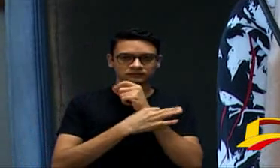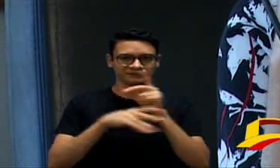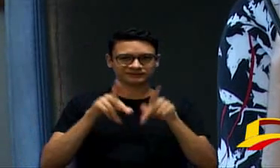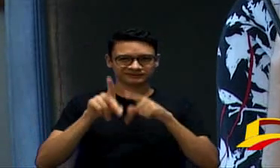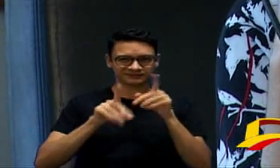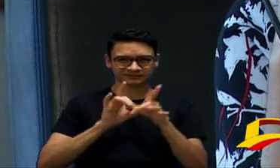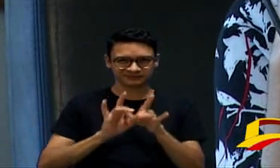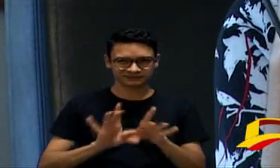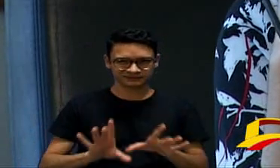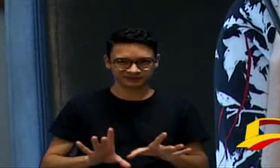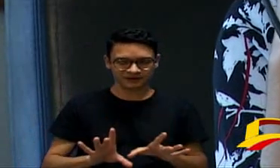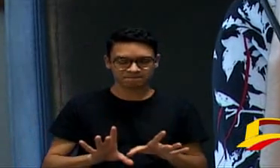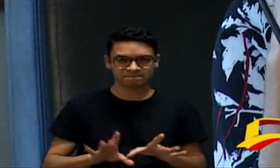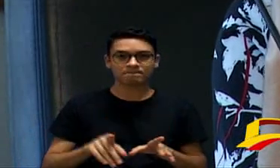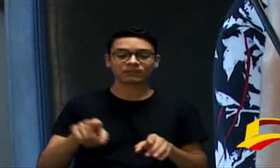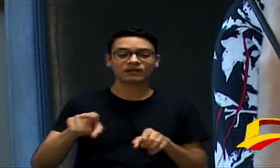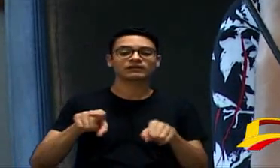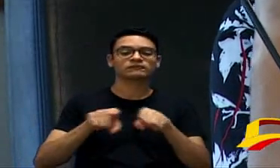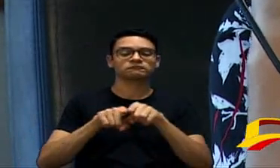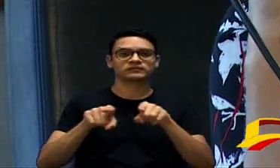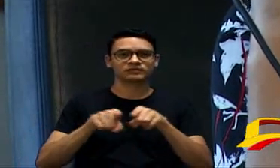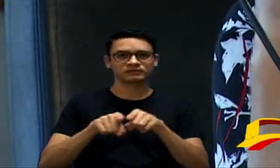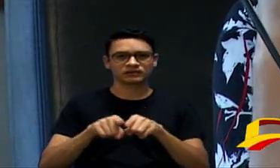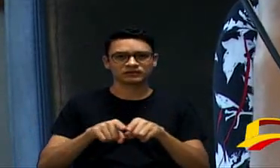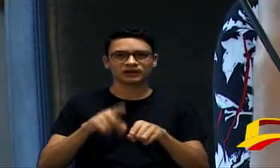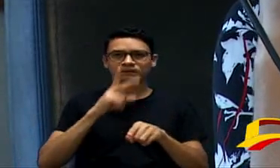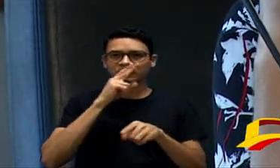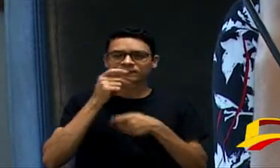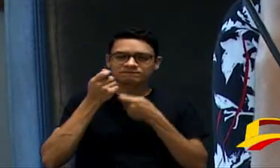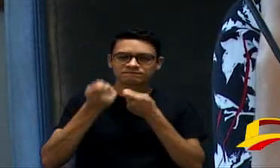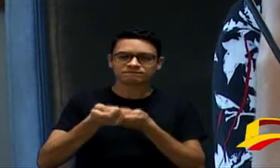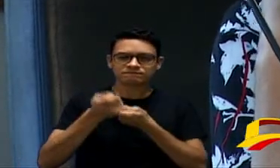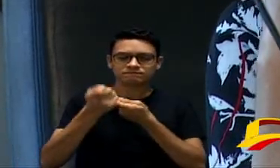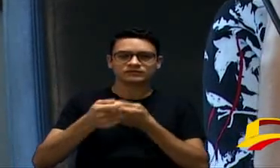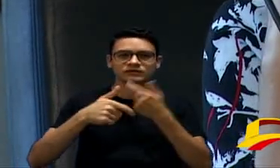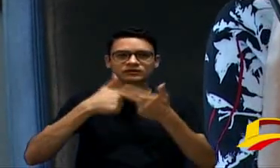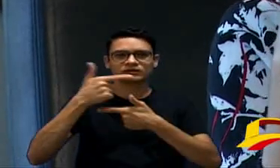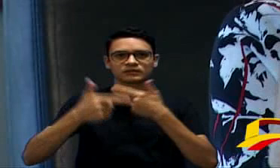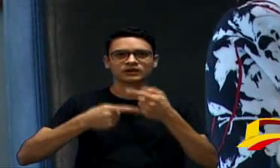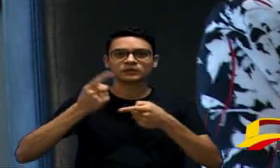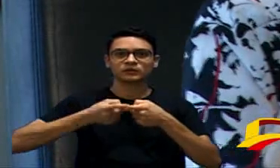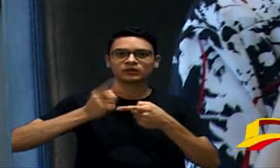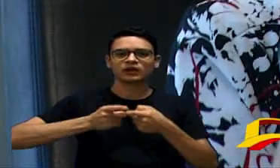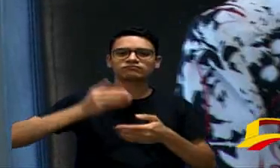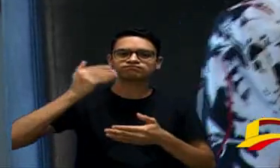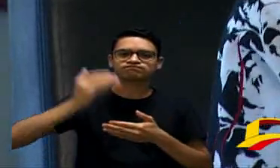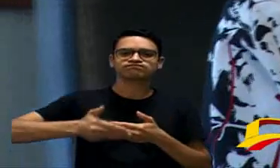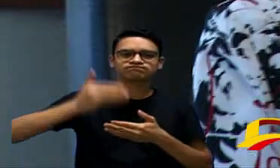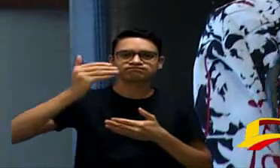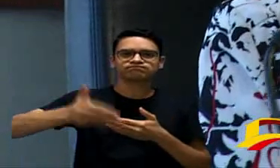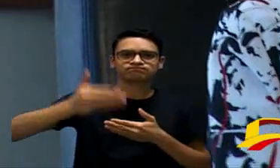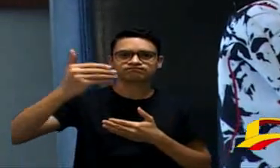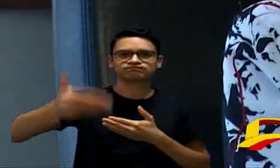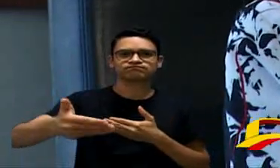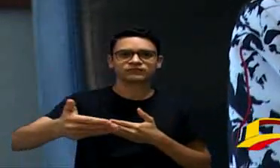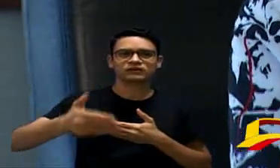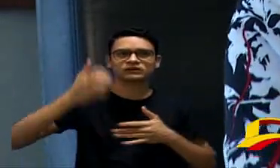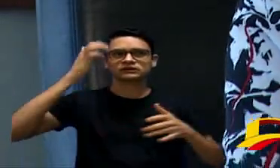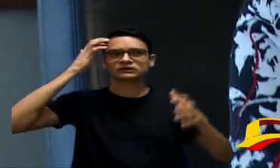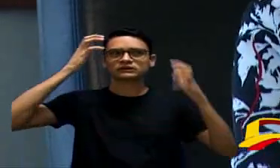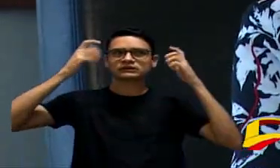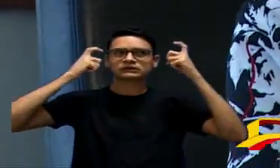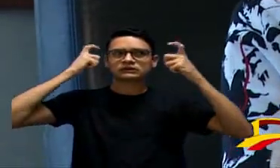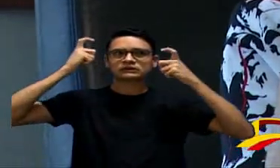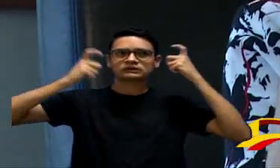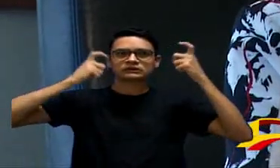pública, ele também tem aí toda a pressão do trabalho, porque você constantemente está com a preocupação